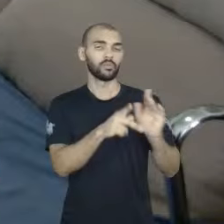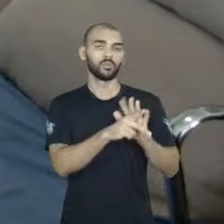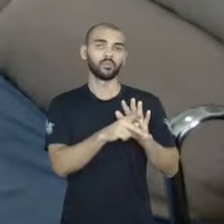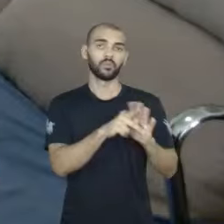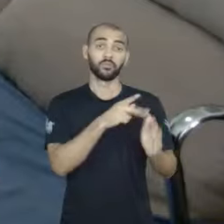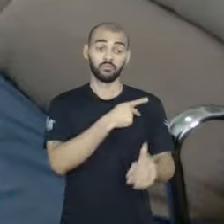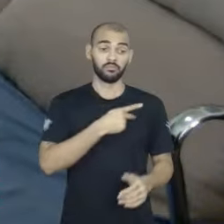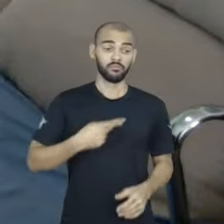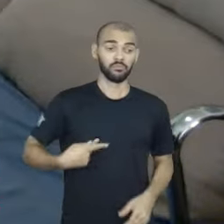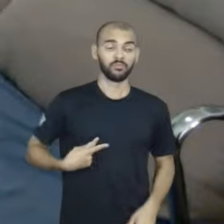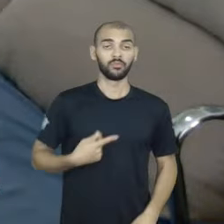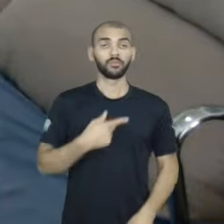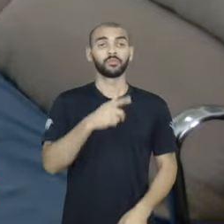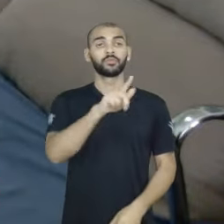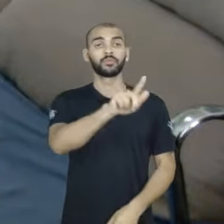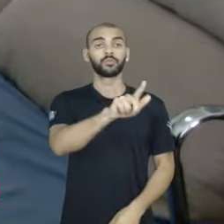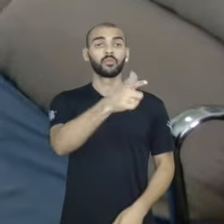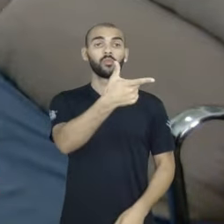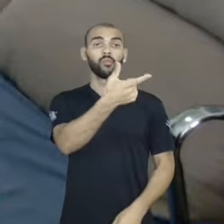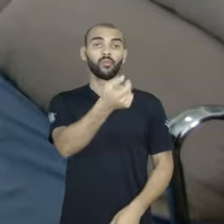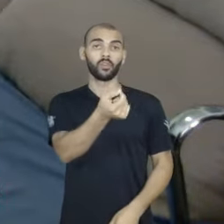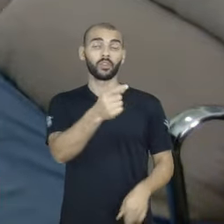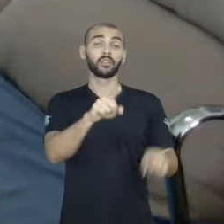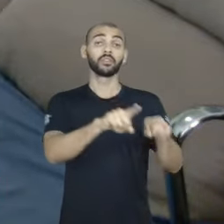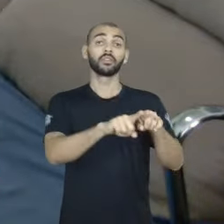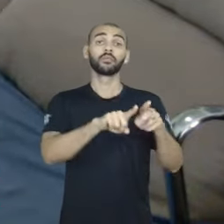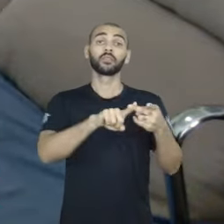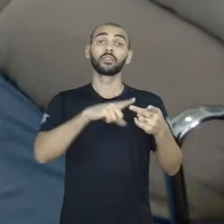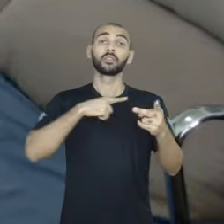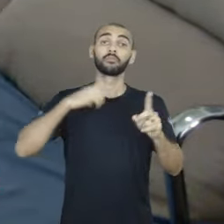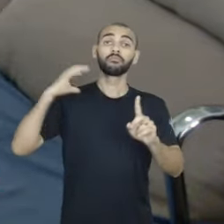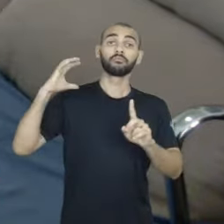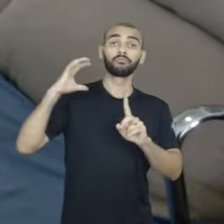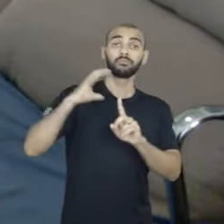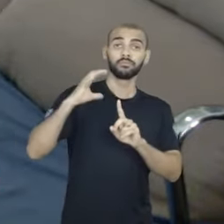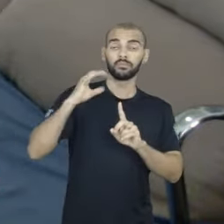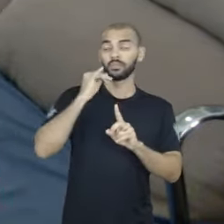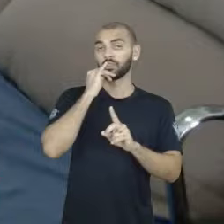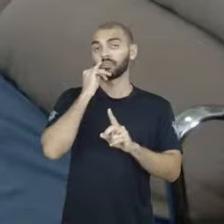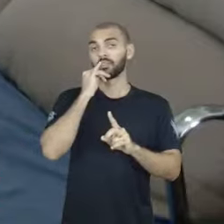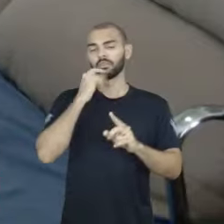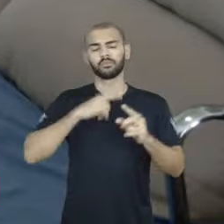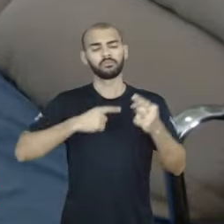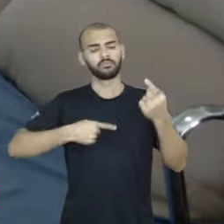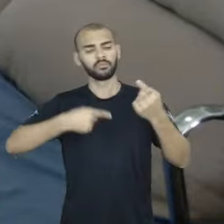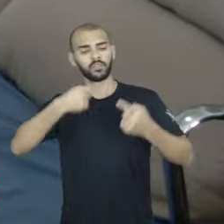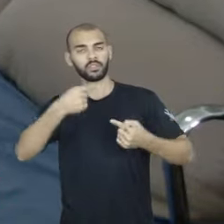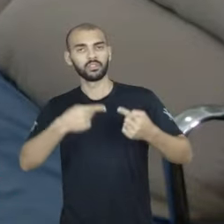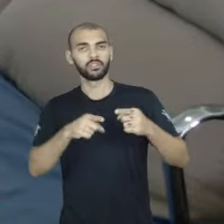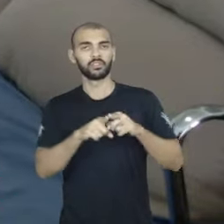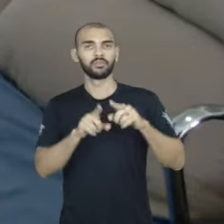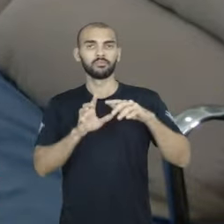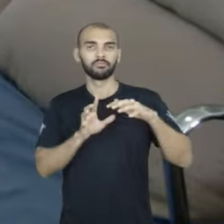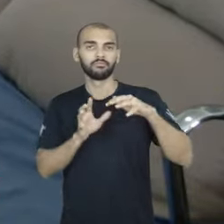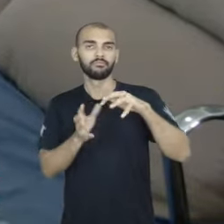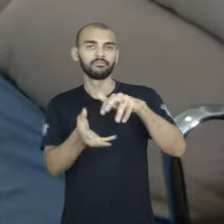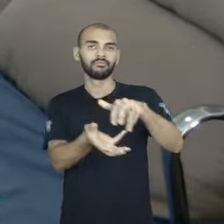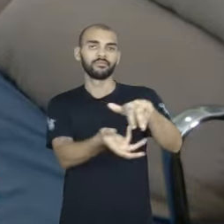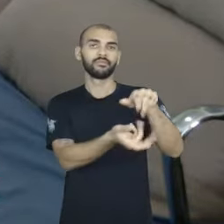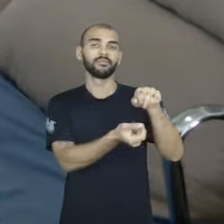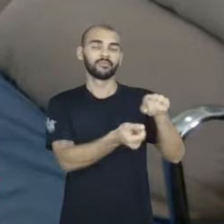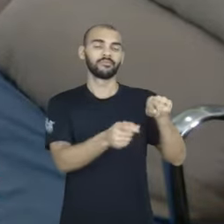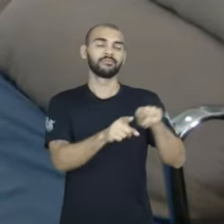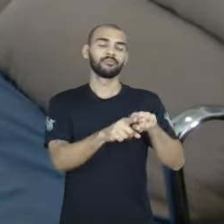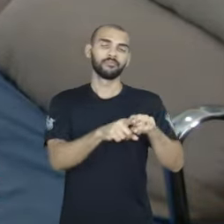do G20, mas também do que pode possibilitar de influência do Brasil no tabuleiro geopolítico do planeta, de acordo com as, claro,